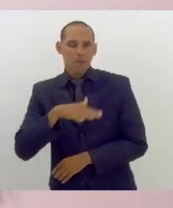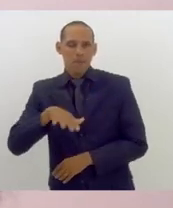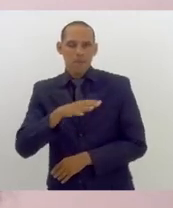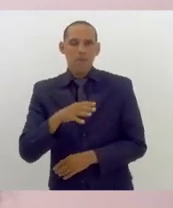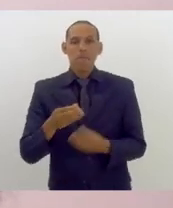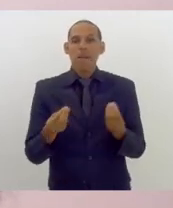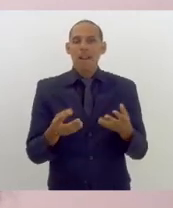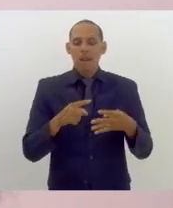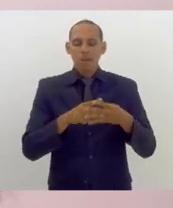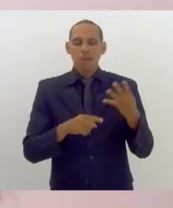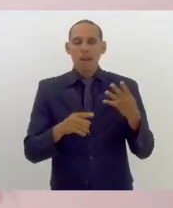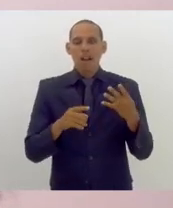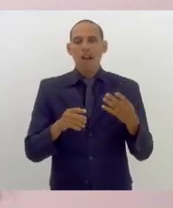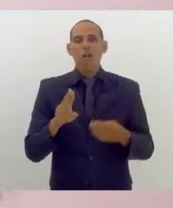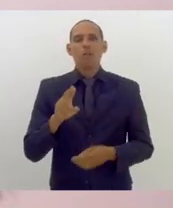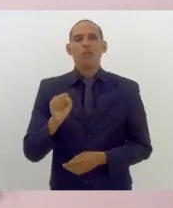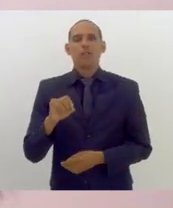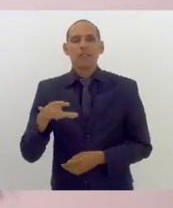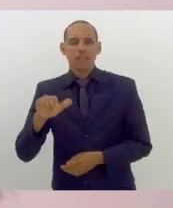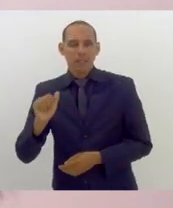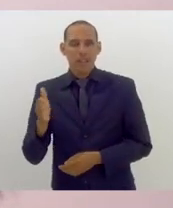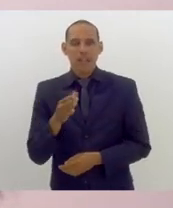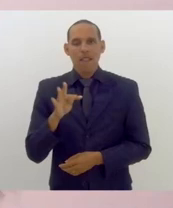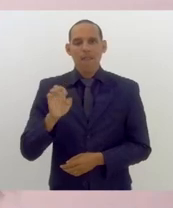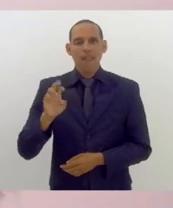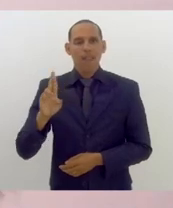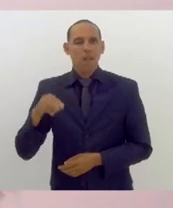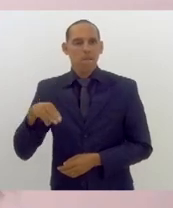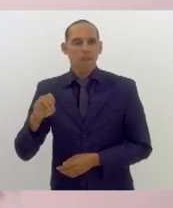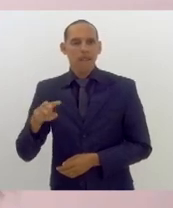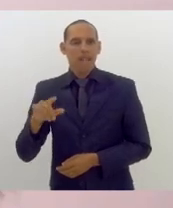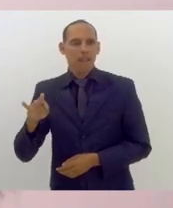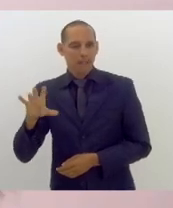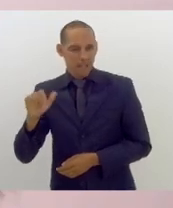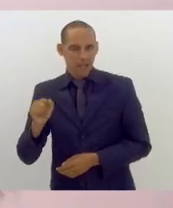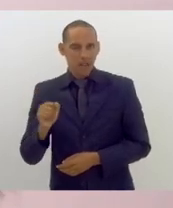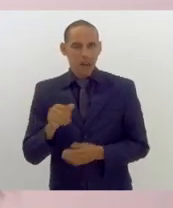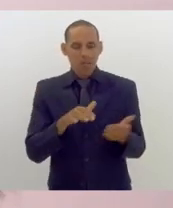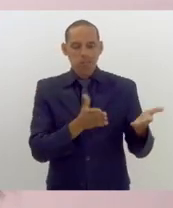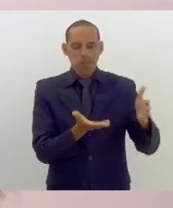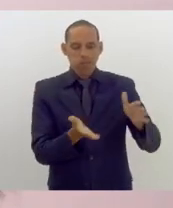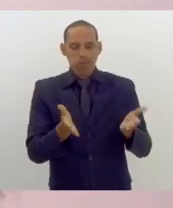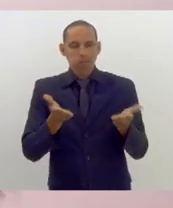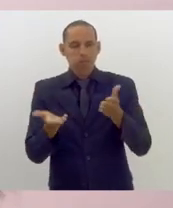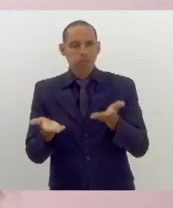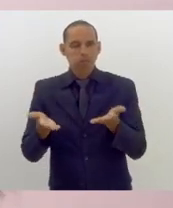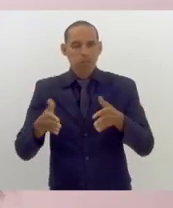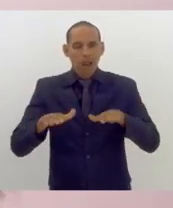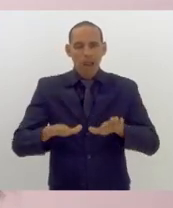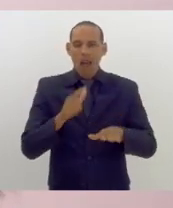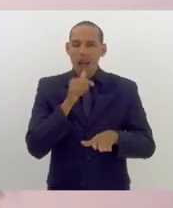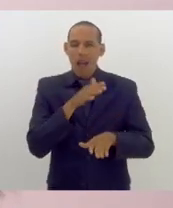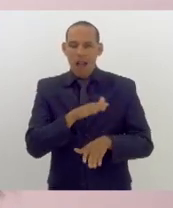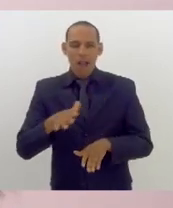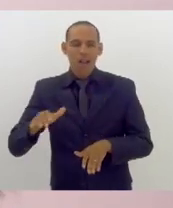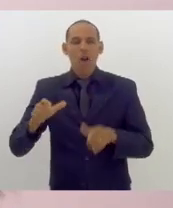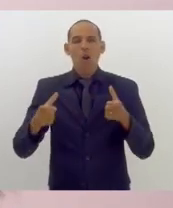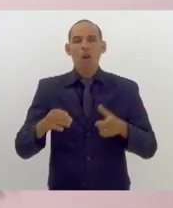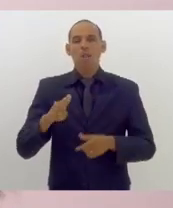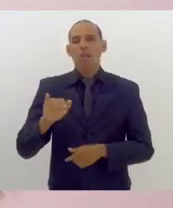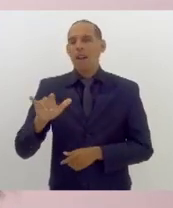de quatro usinas termelétricas flutuantes na Baía de Sepetiba passado de mais de seis meses